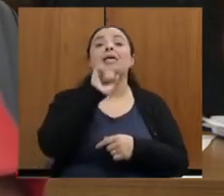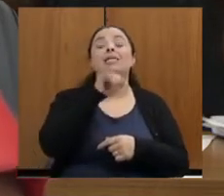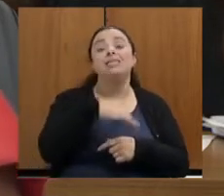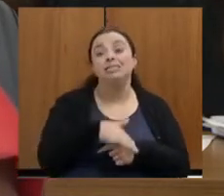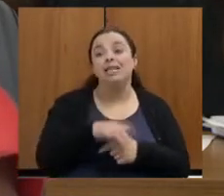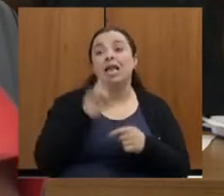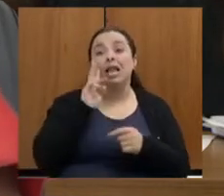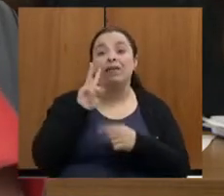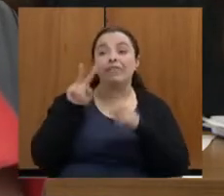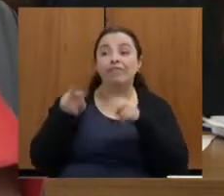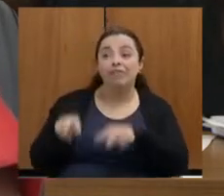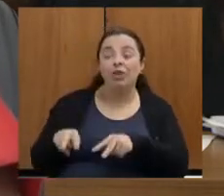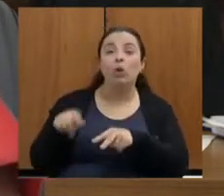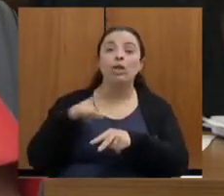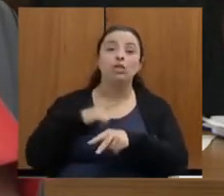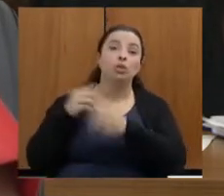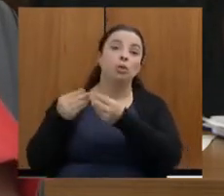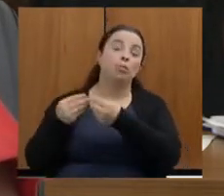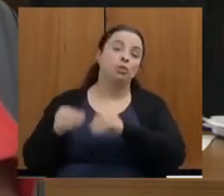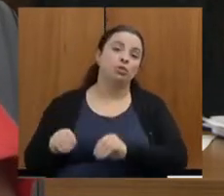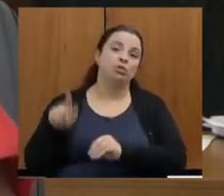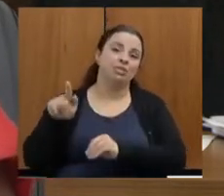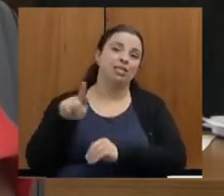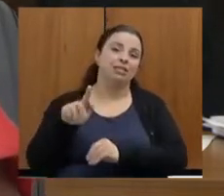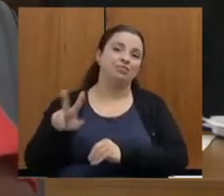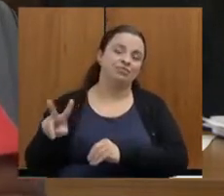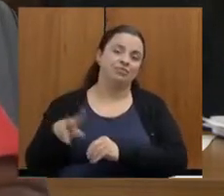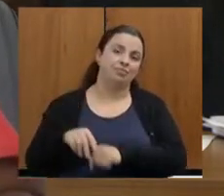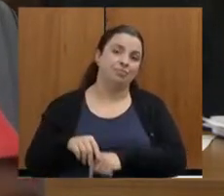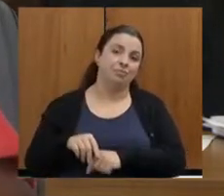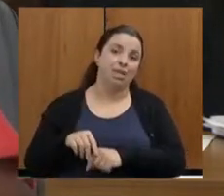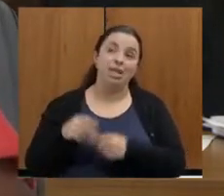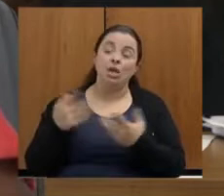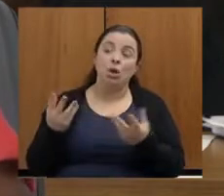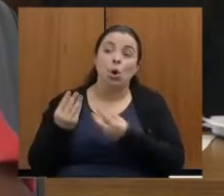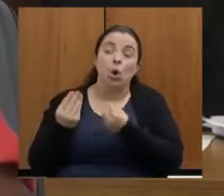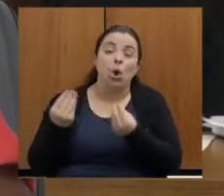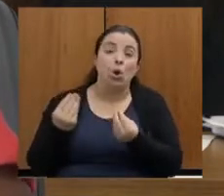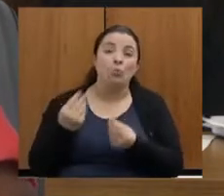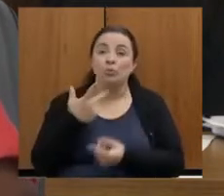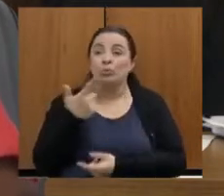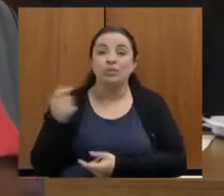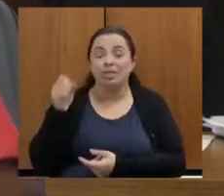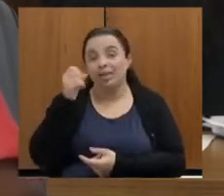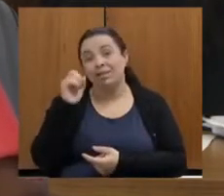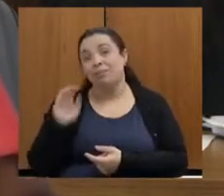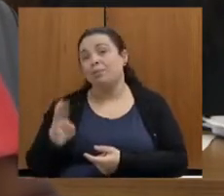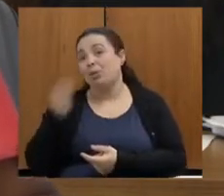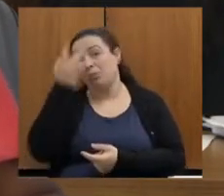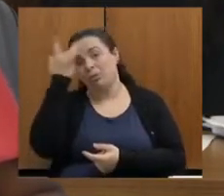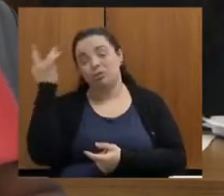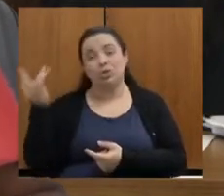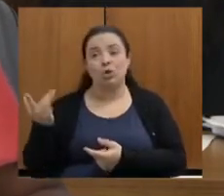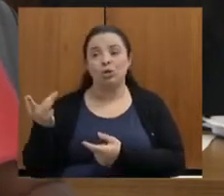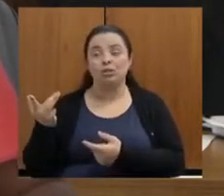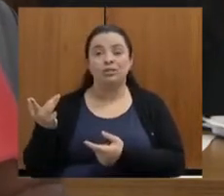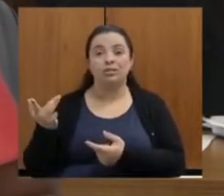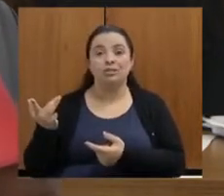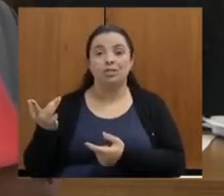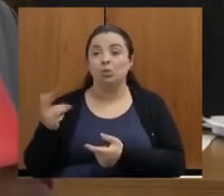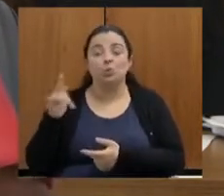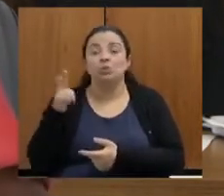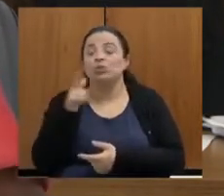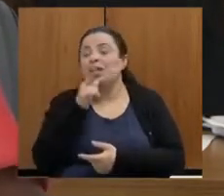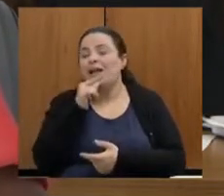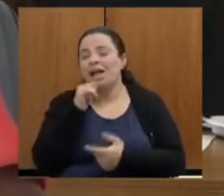momento que ficou completamente desabastecida de água então a gente precisa considerar esse primeiro momento